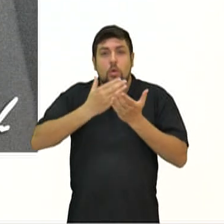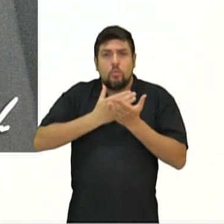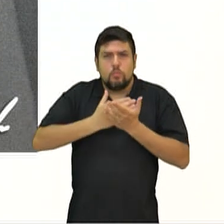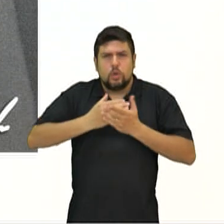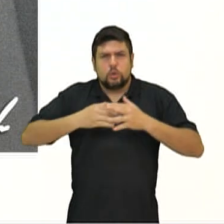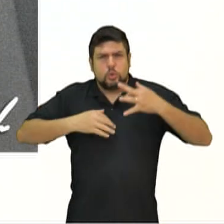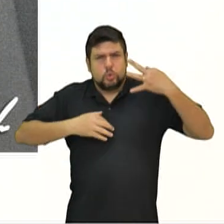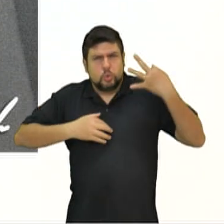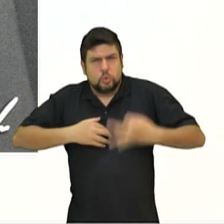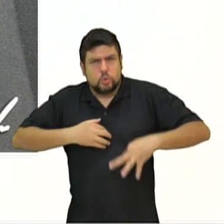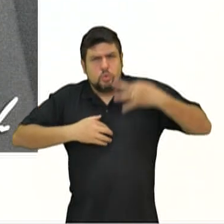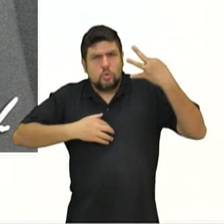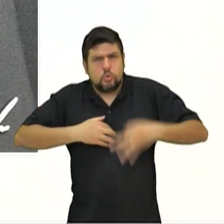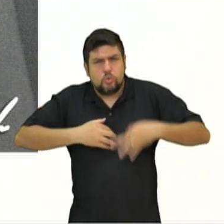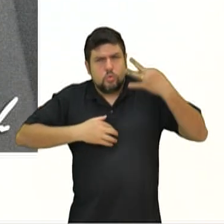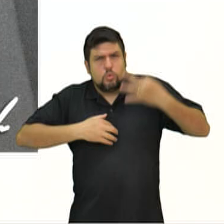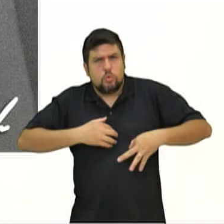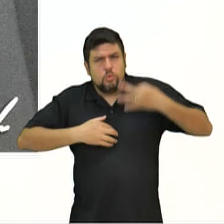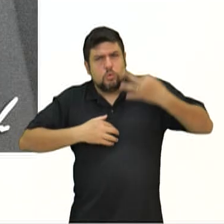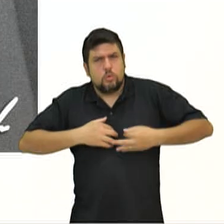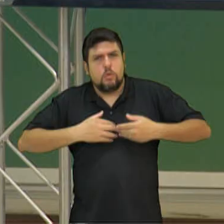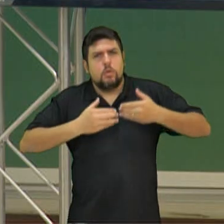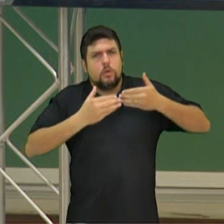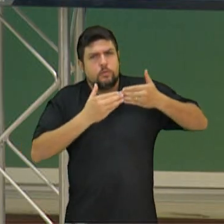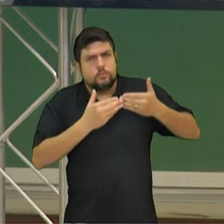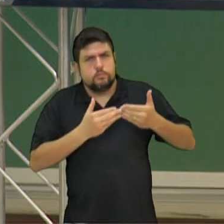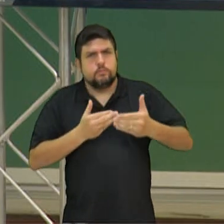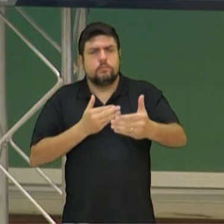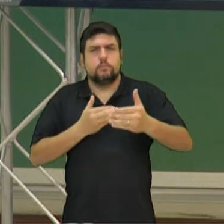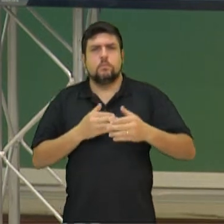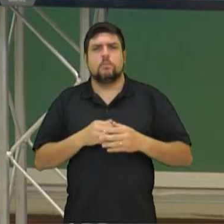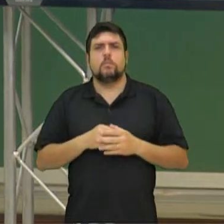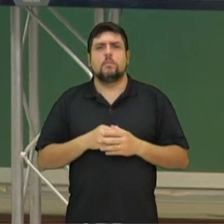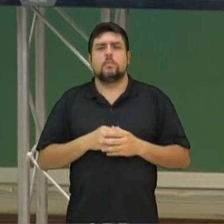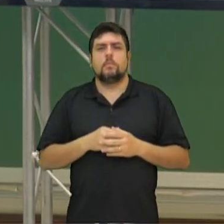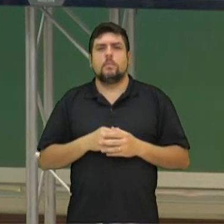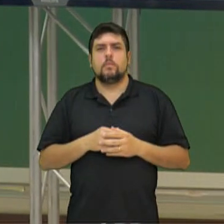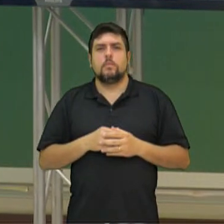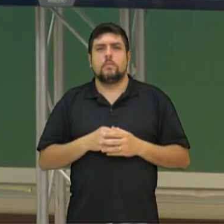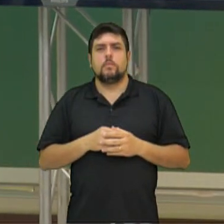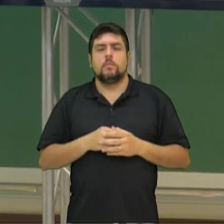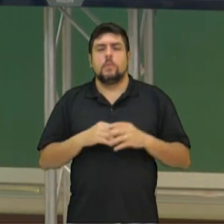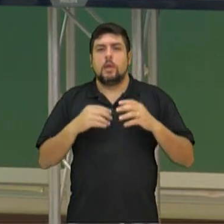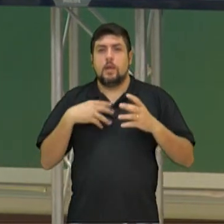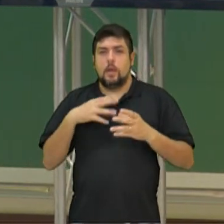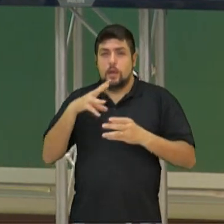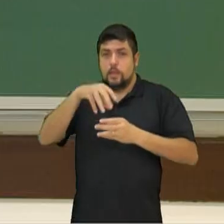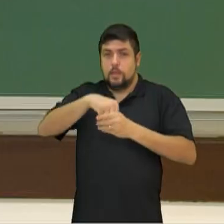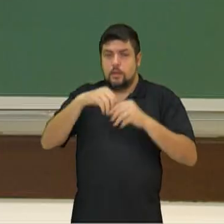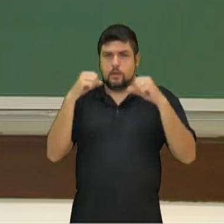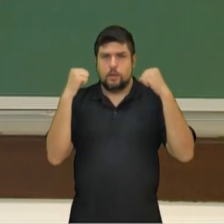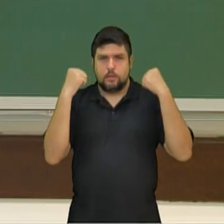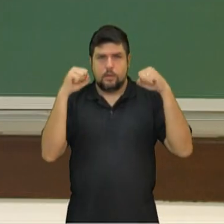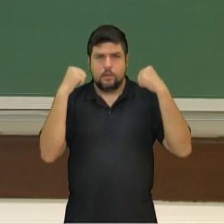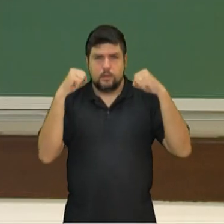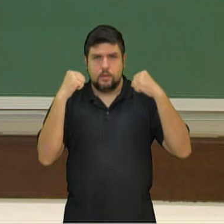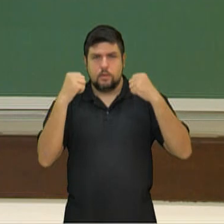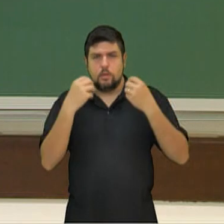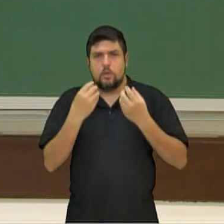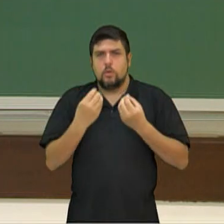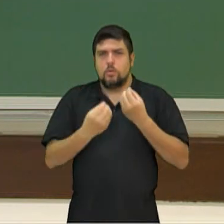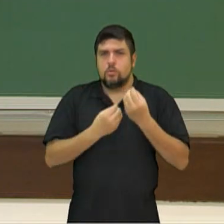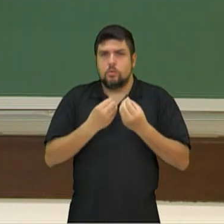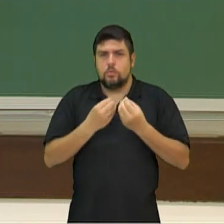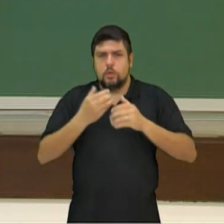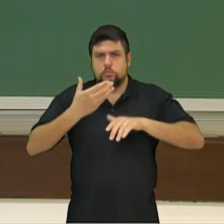que começa a valer mesmo, né? É mais ou menos isso que o pessoal da academia fala, né? Você só vai ver resultado mesmo lá nos